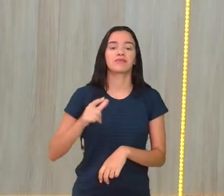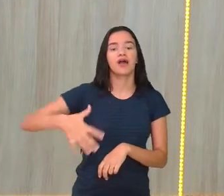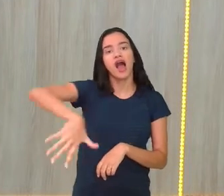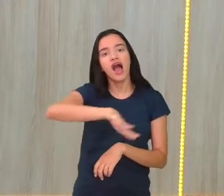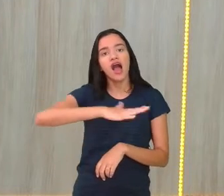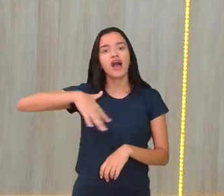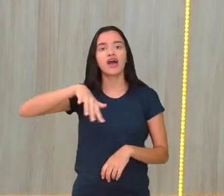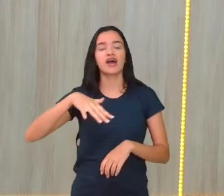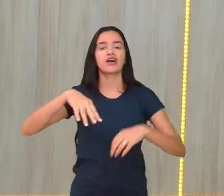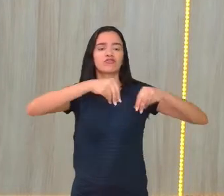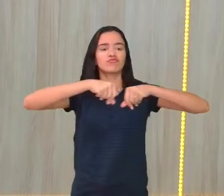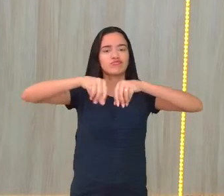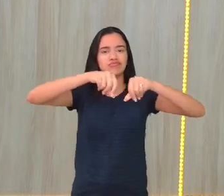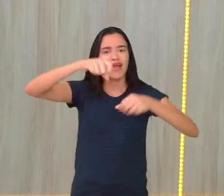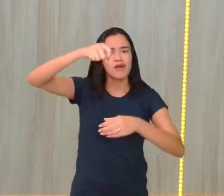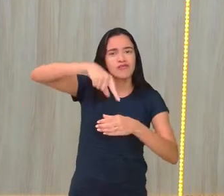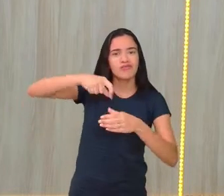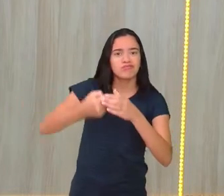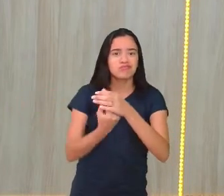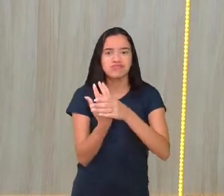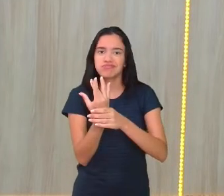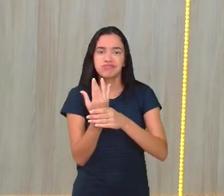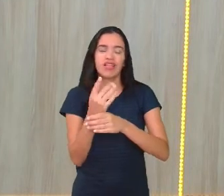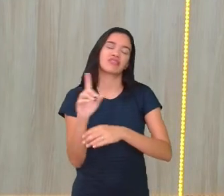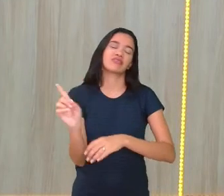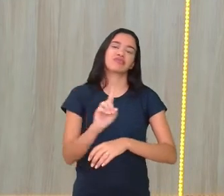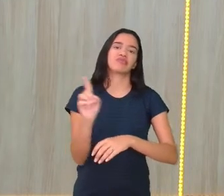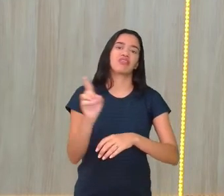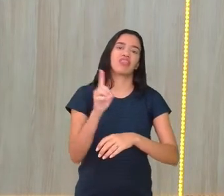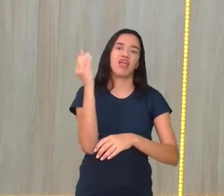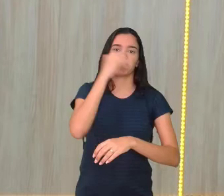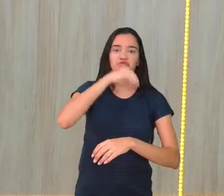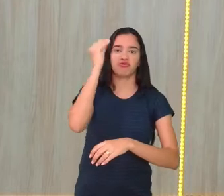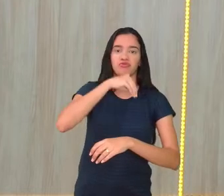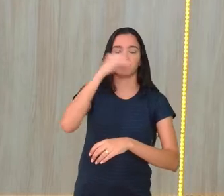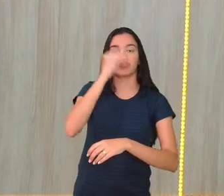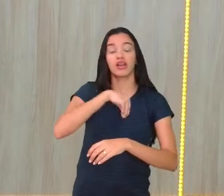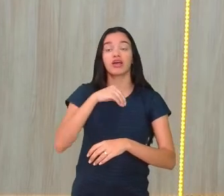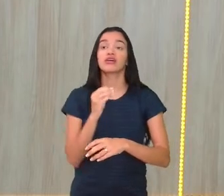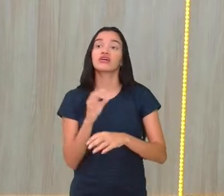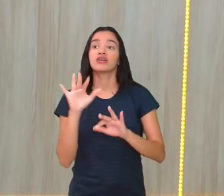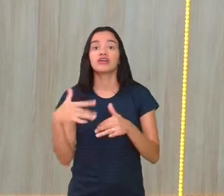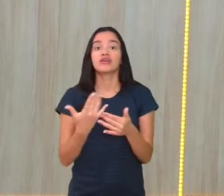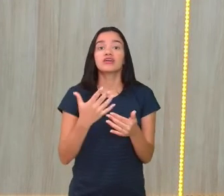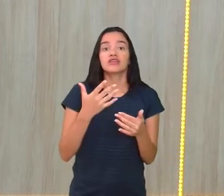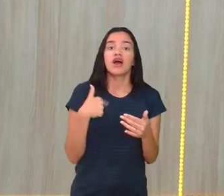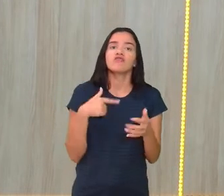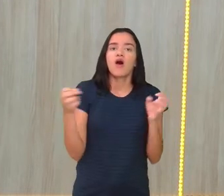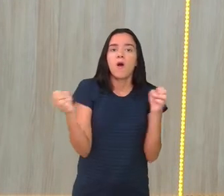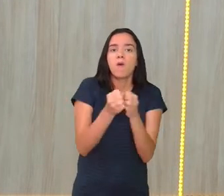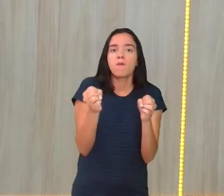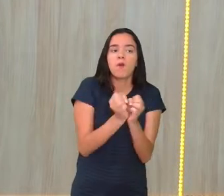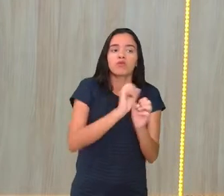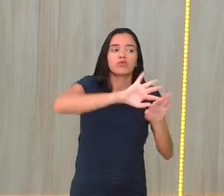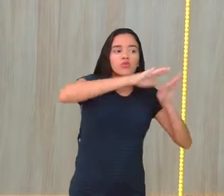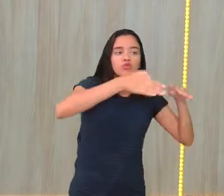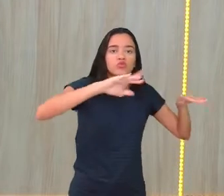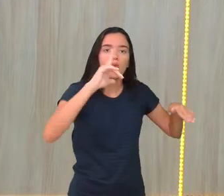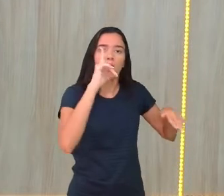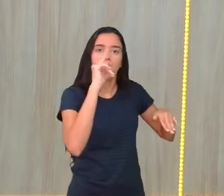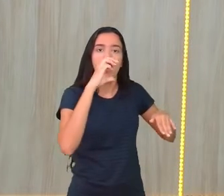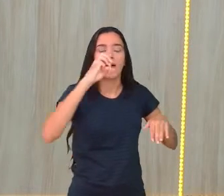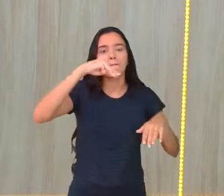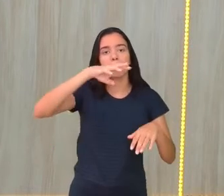Território pouco fértil, porém, ó, como estava às margens aqui, ó, do mar Mediterrâneo,